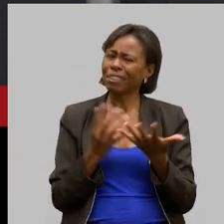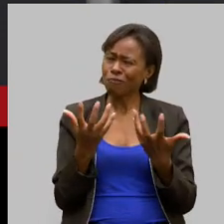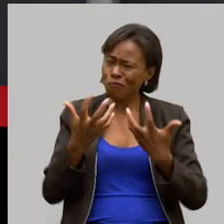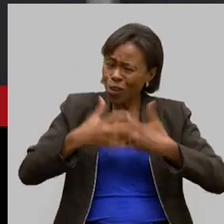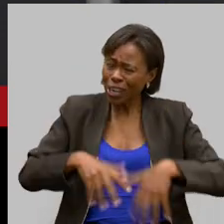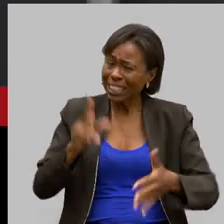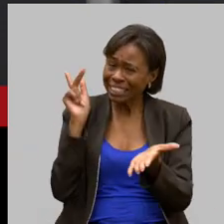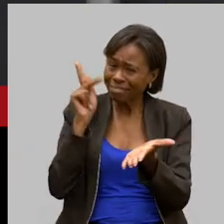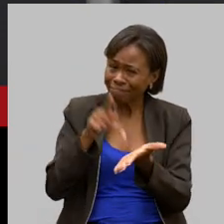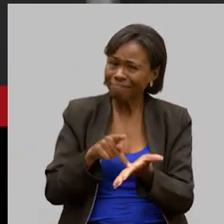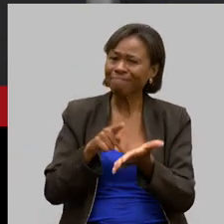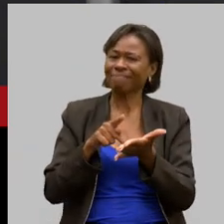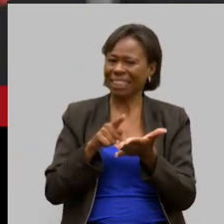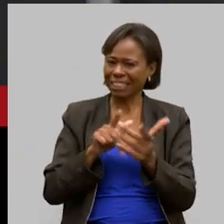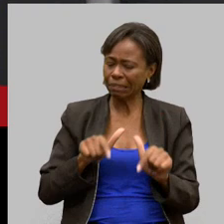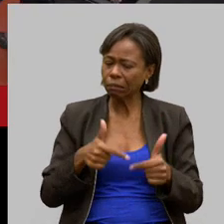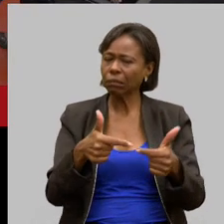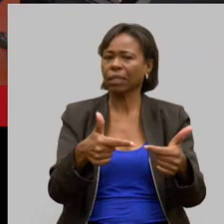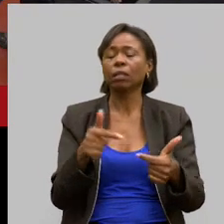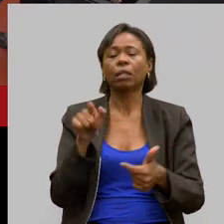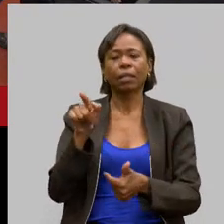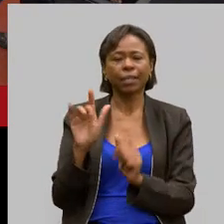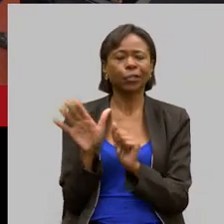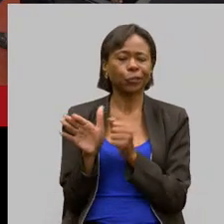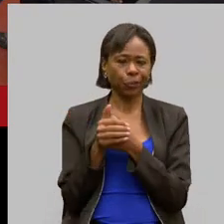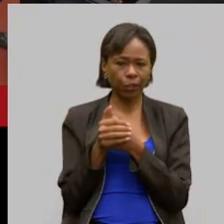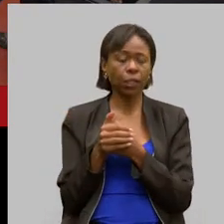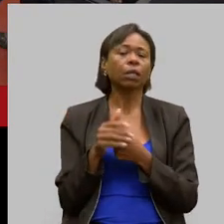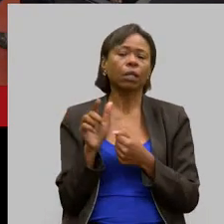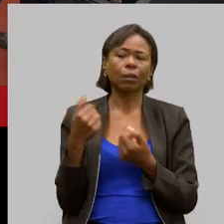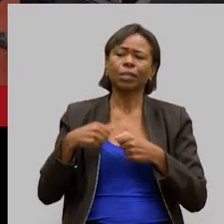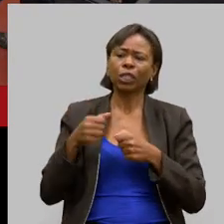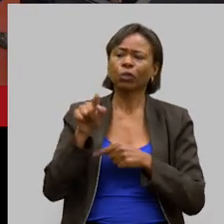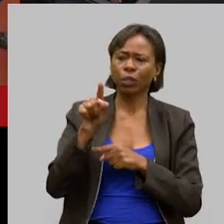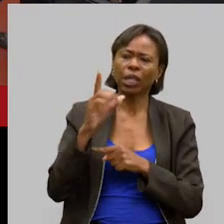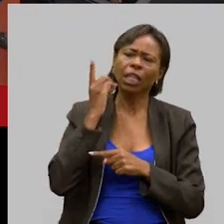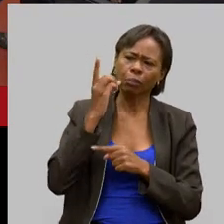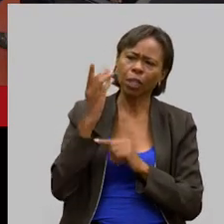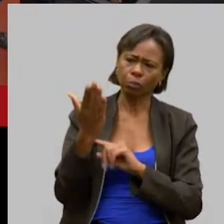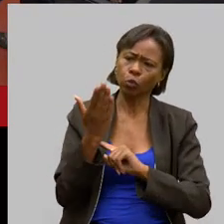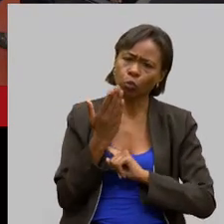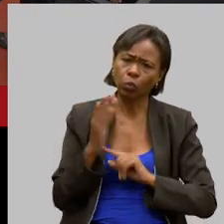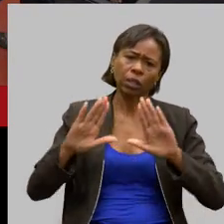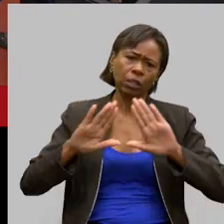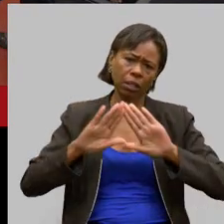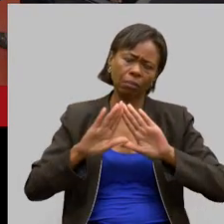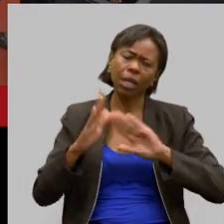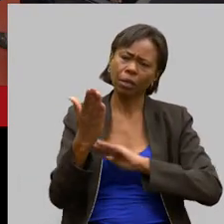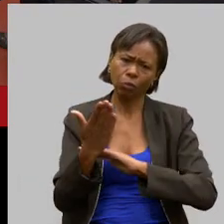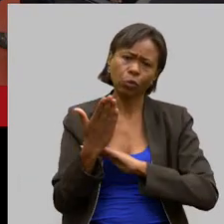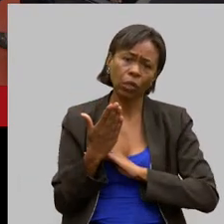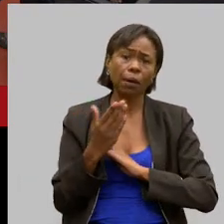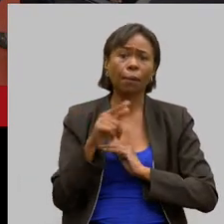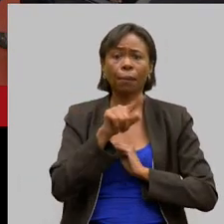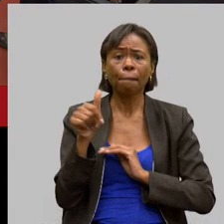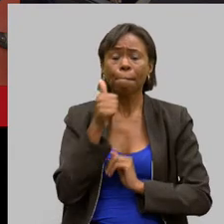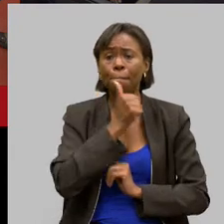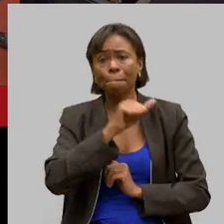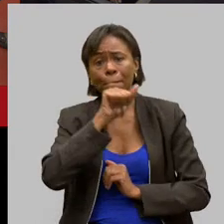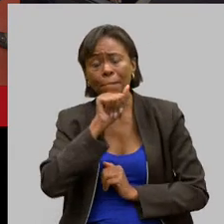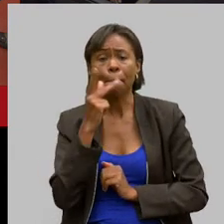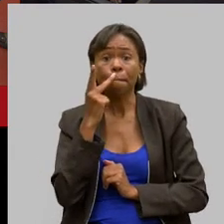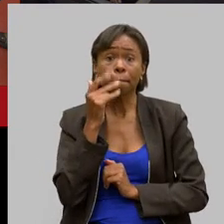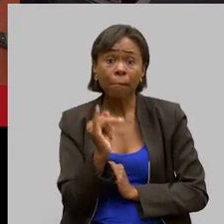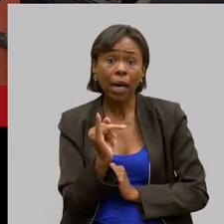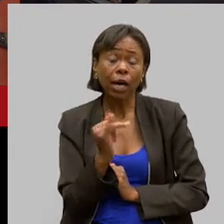maquei Então vou precisar muito da ajuda do deputado da Assembleia Legislativa de vocês mães e pais atípicos que ser a força de